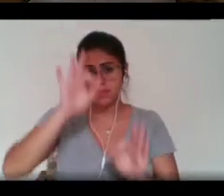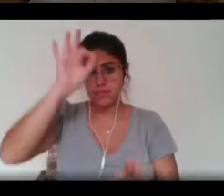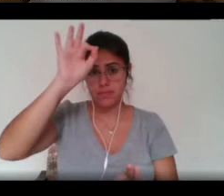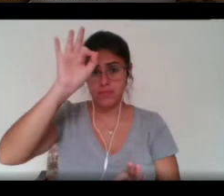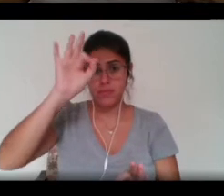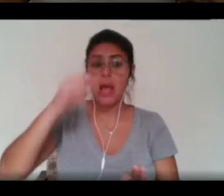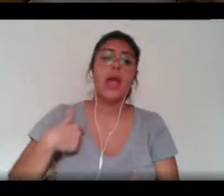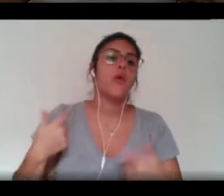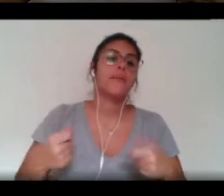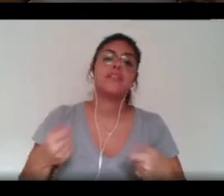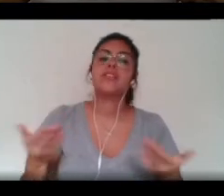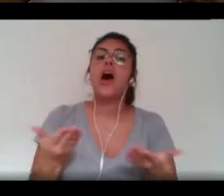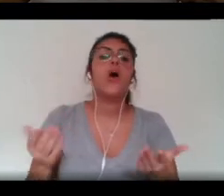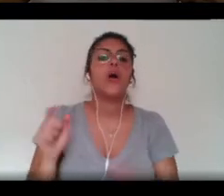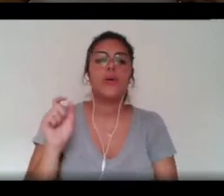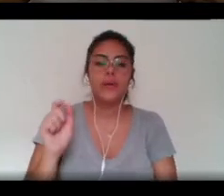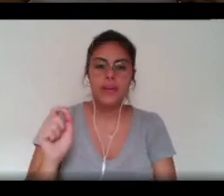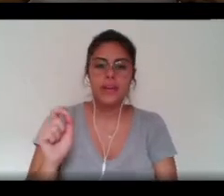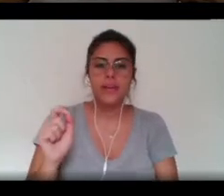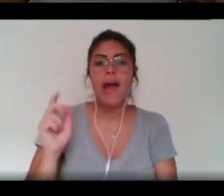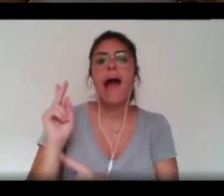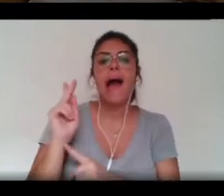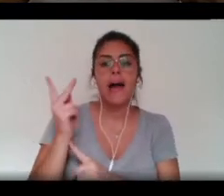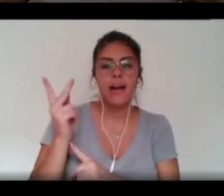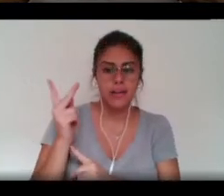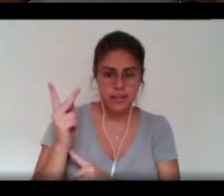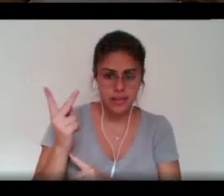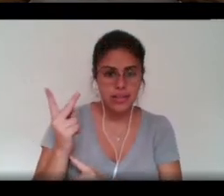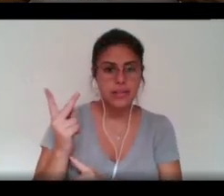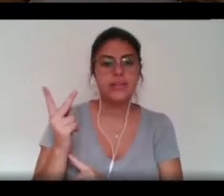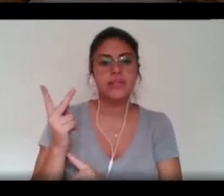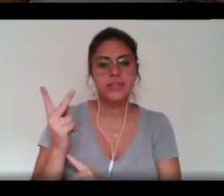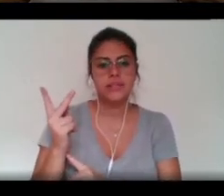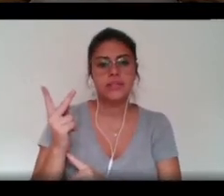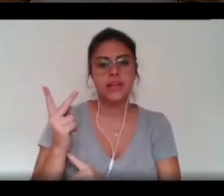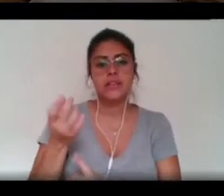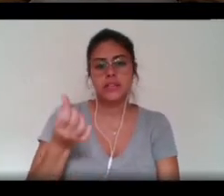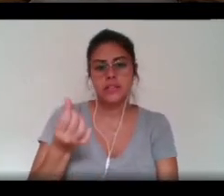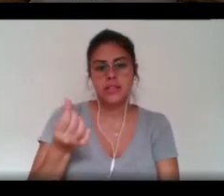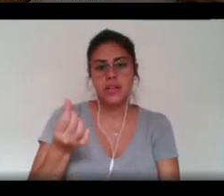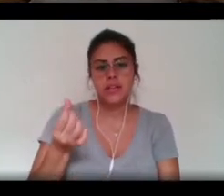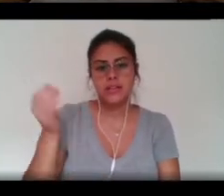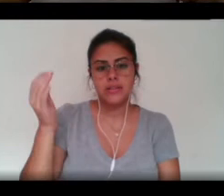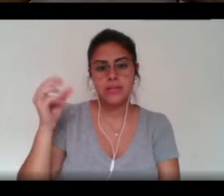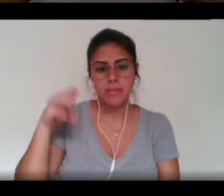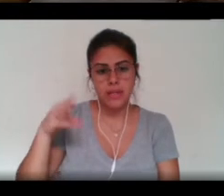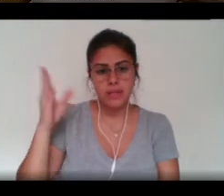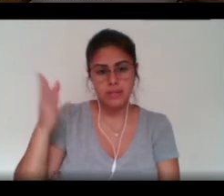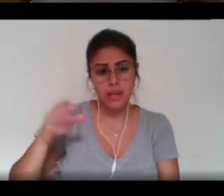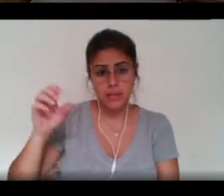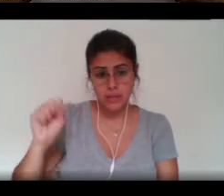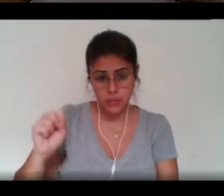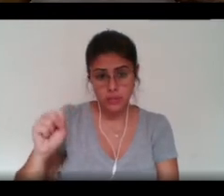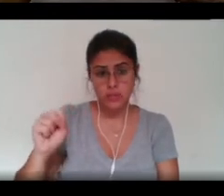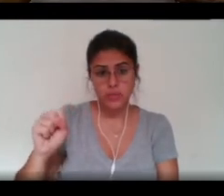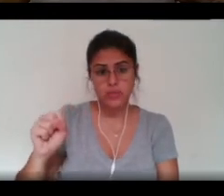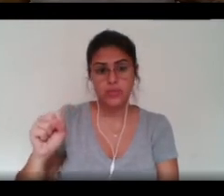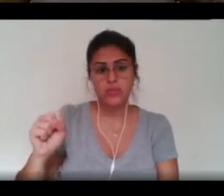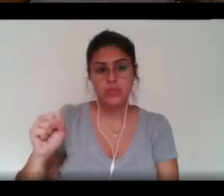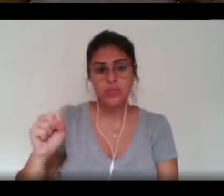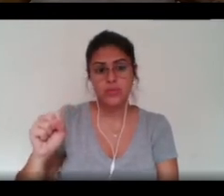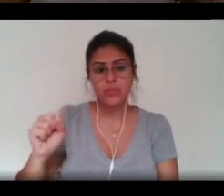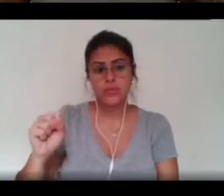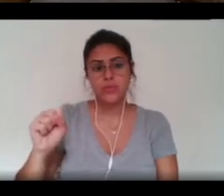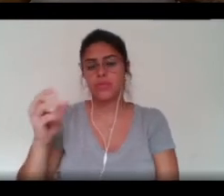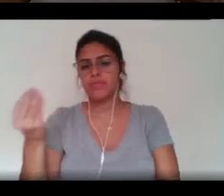aqui é o H de 6 metros por segundo, eu pego esse valor com 1 segundo e